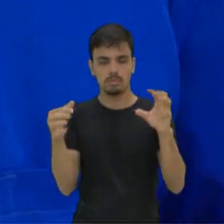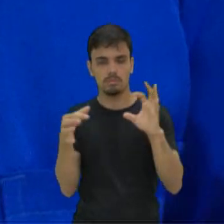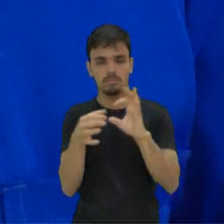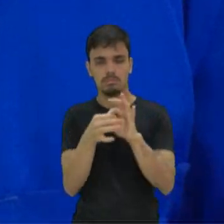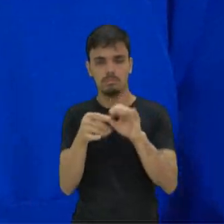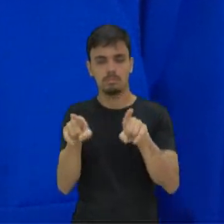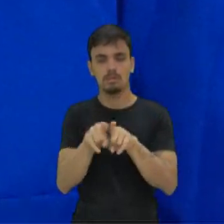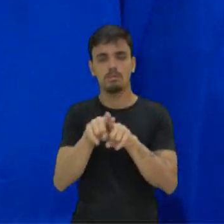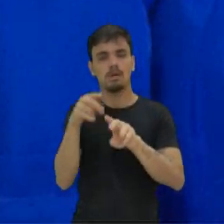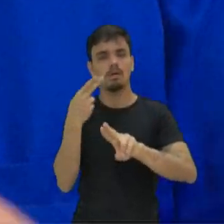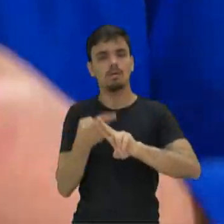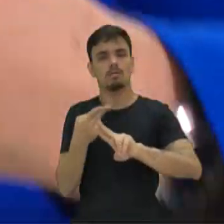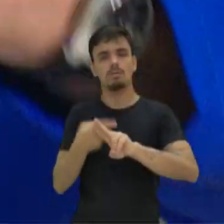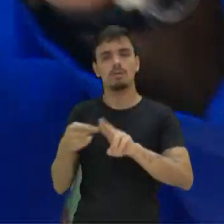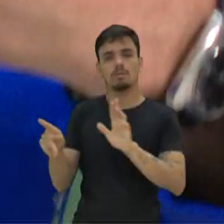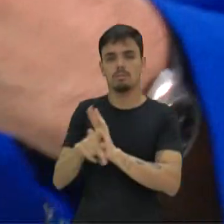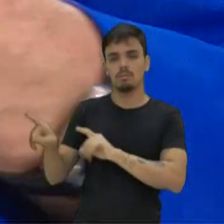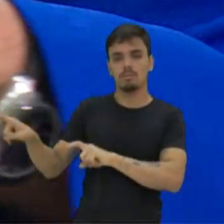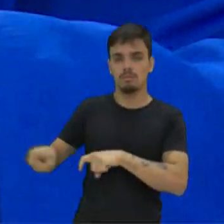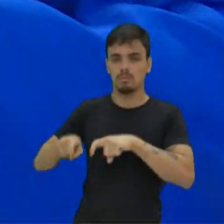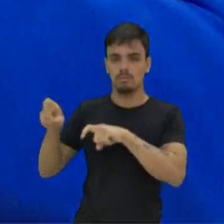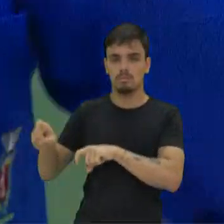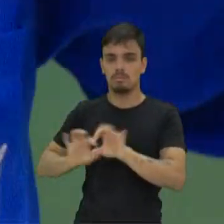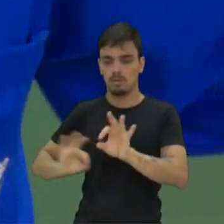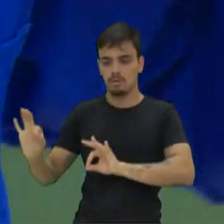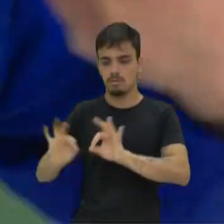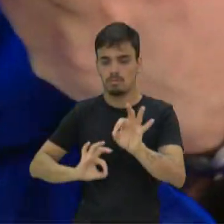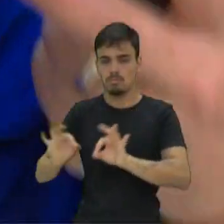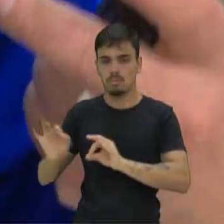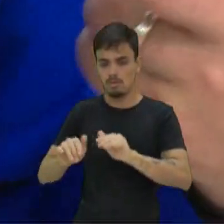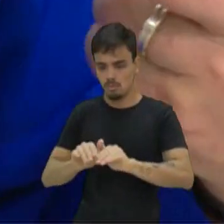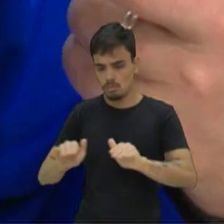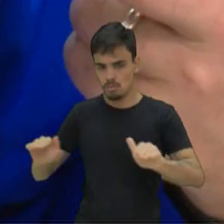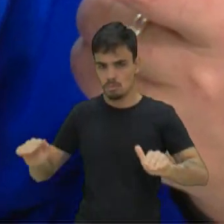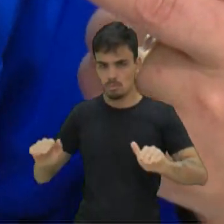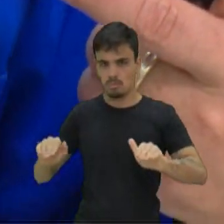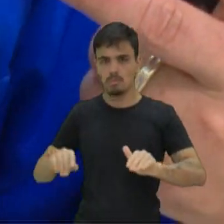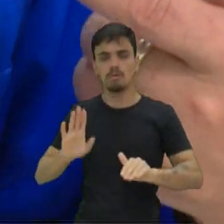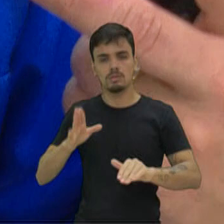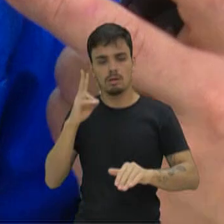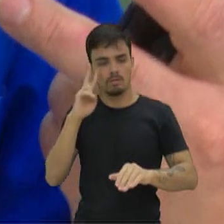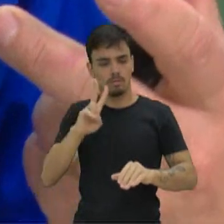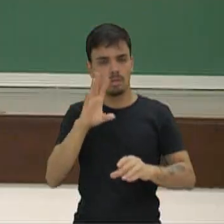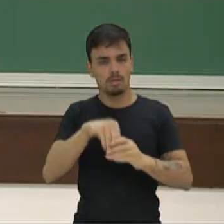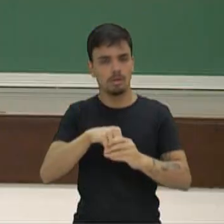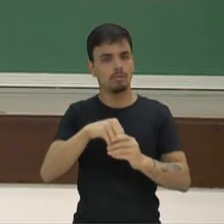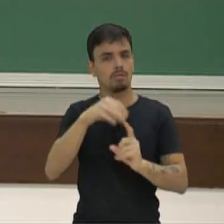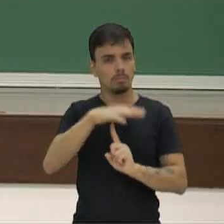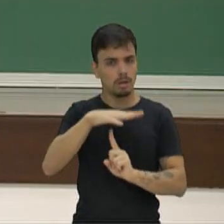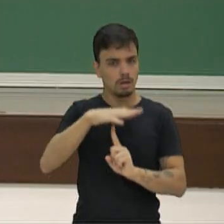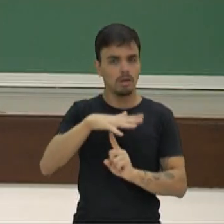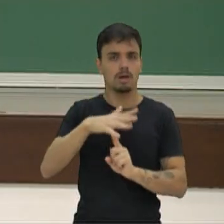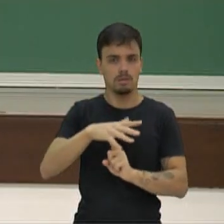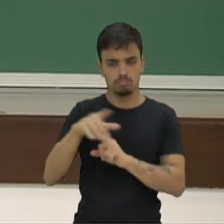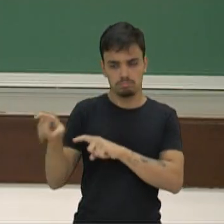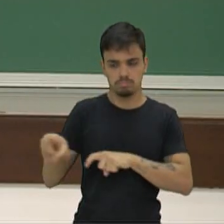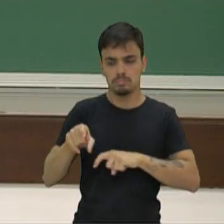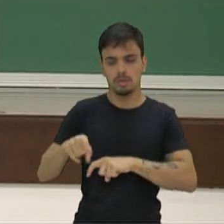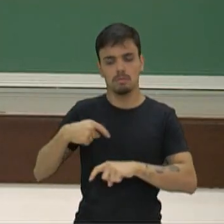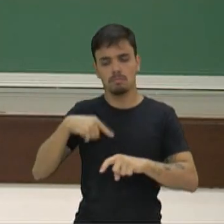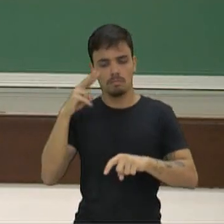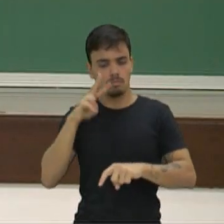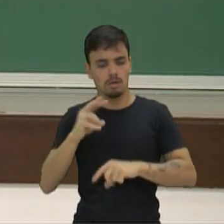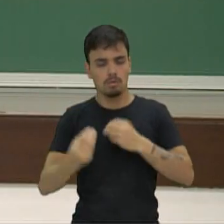também é usado na agricultura para corrigir o solo. Eu já vi muito disso no interior do Paraná, jogar-se calcário para a